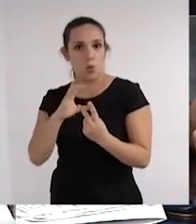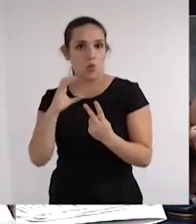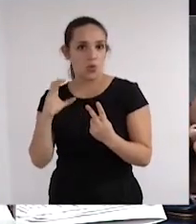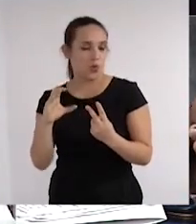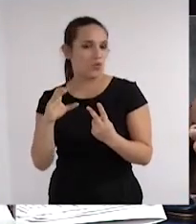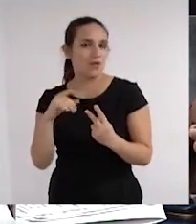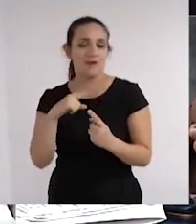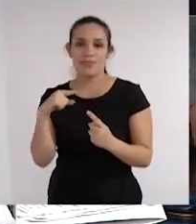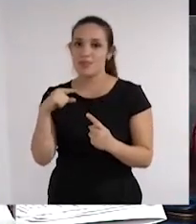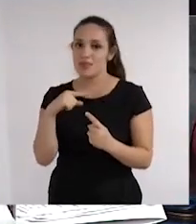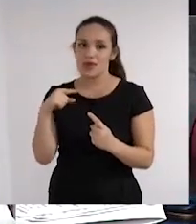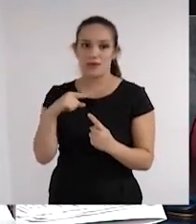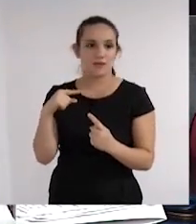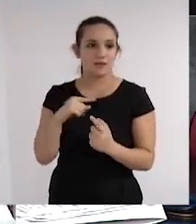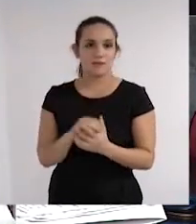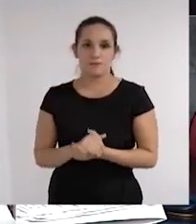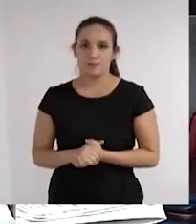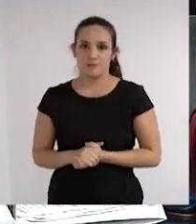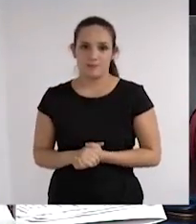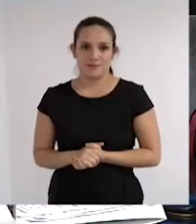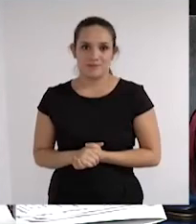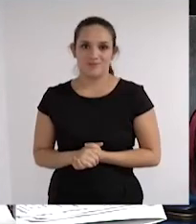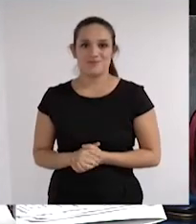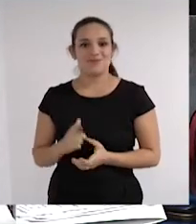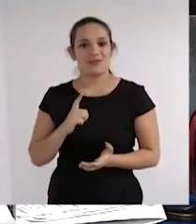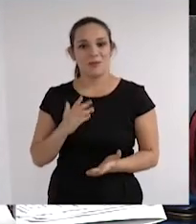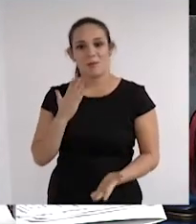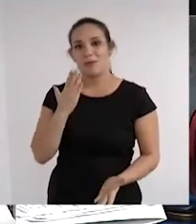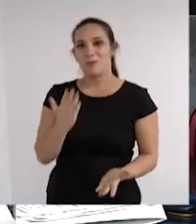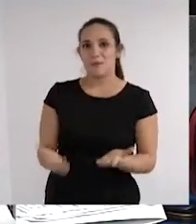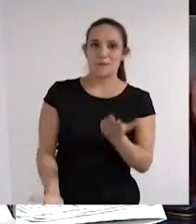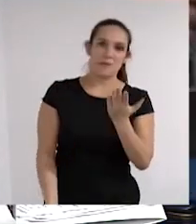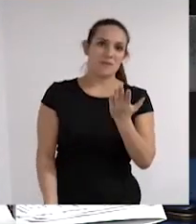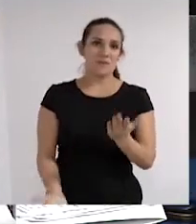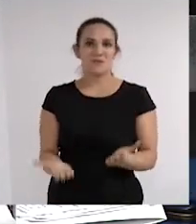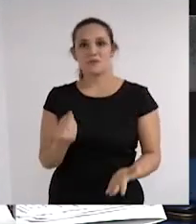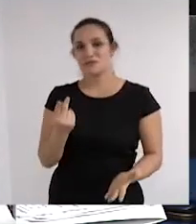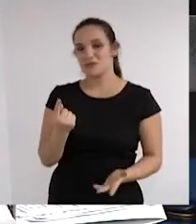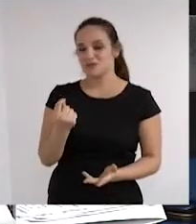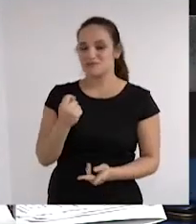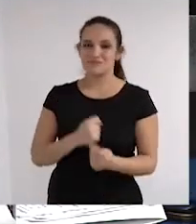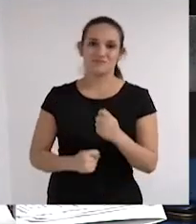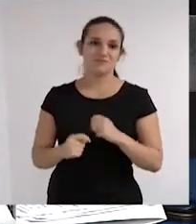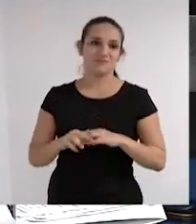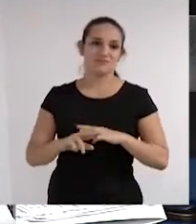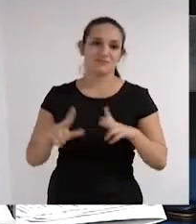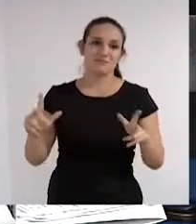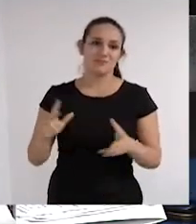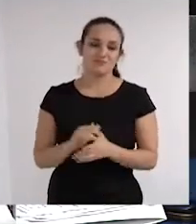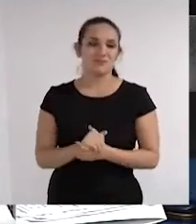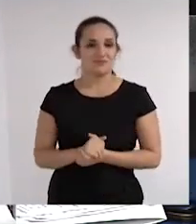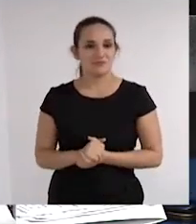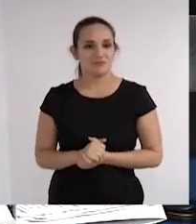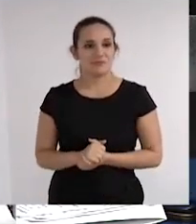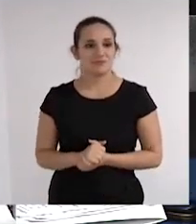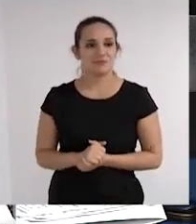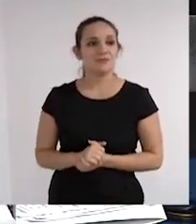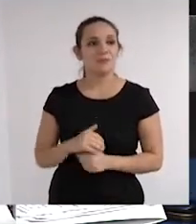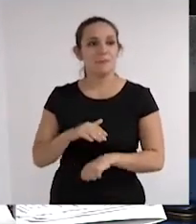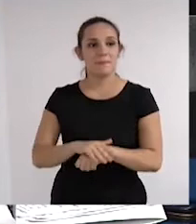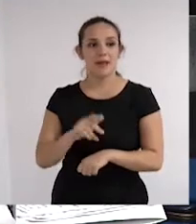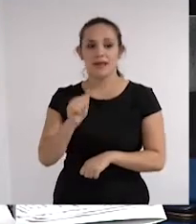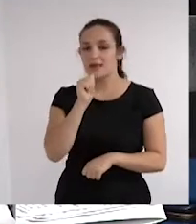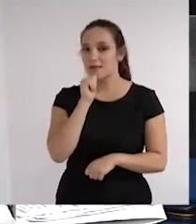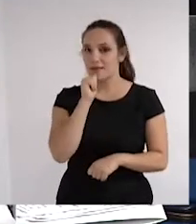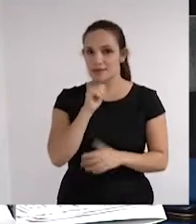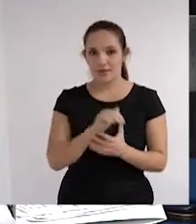tinha a questão do desequilíbrio financeiro e, particularmente, a questão do cálculo atuarial. E vamos mais.